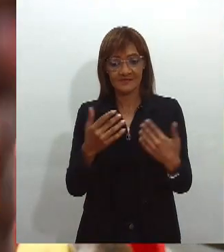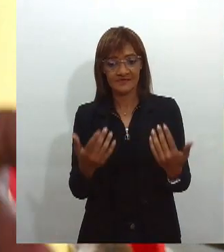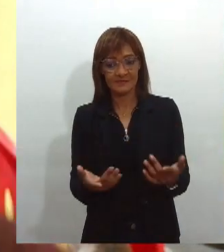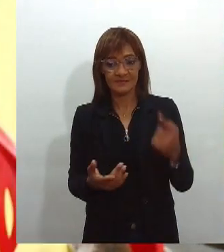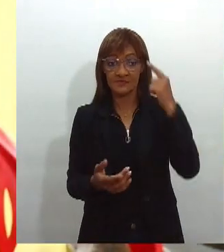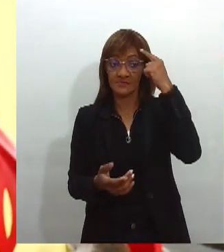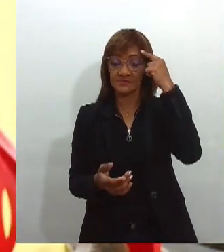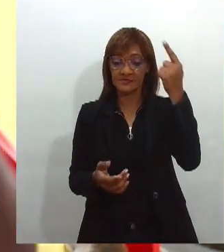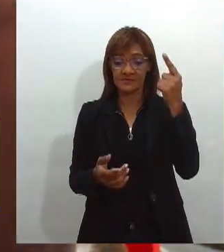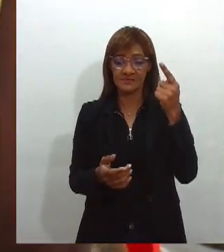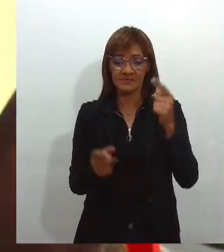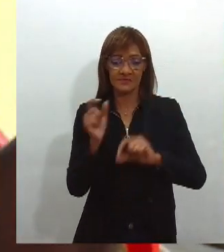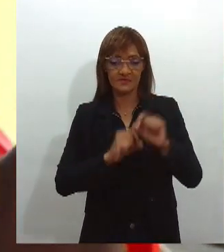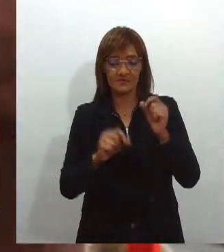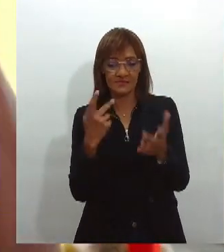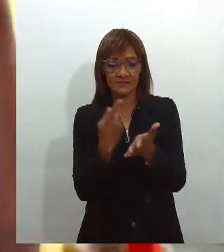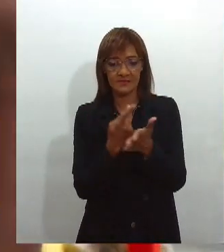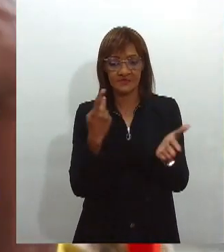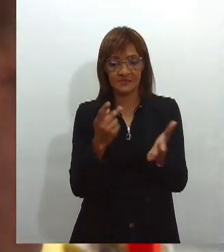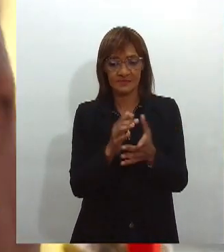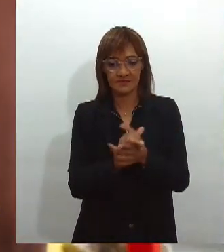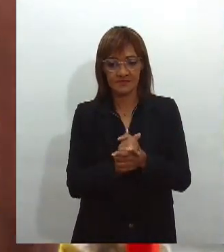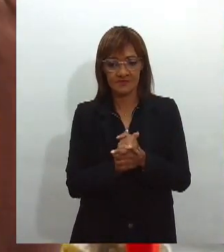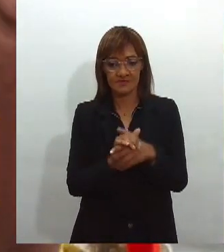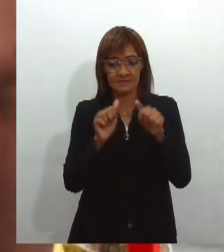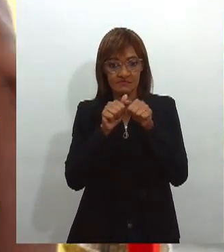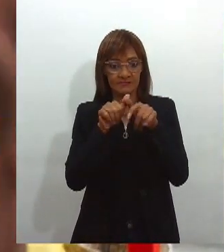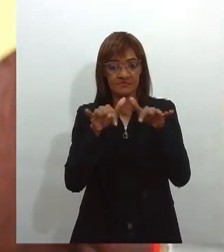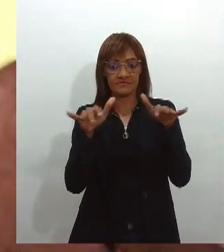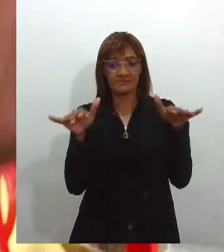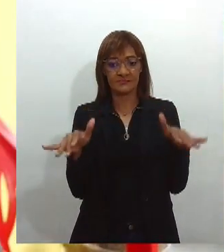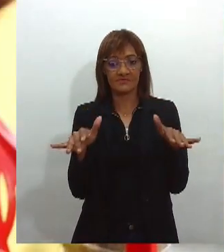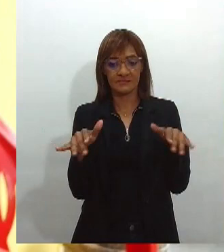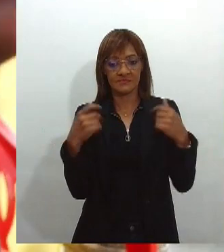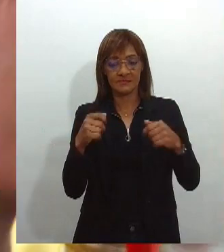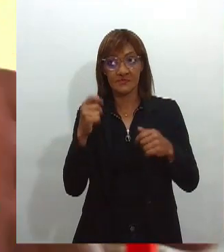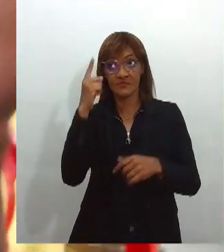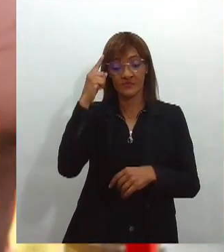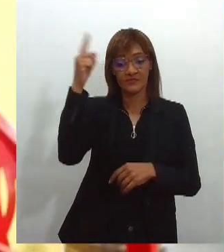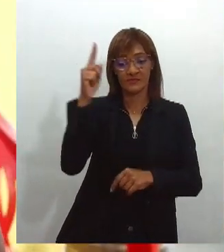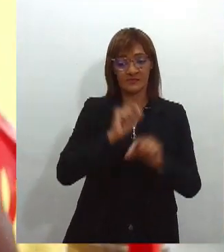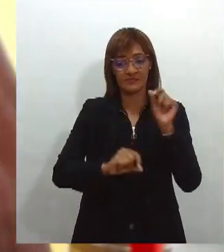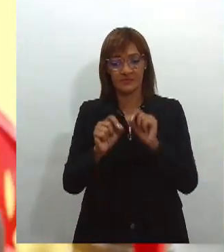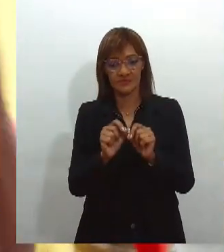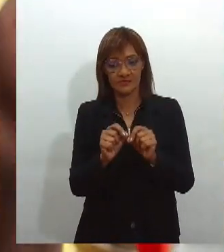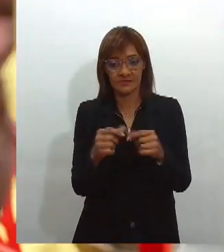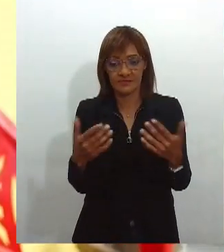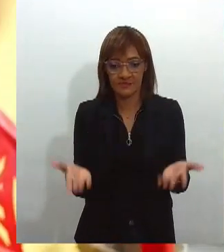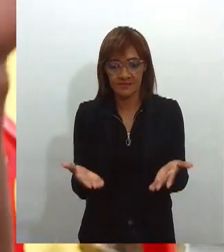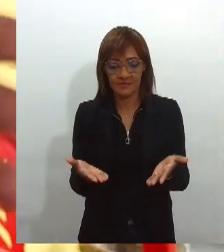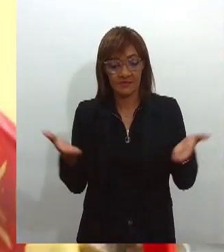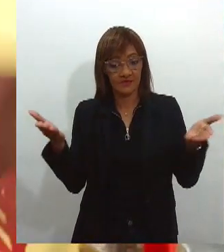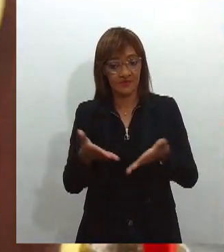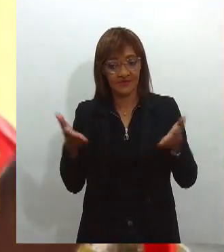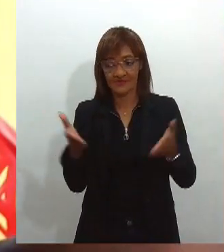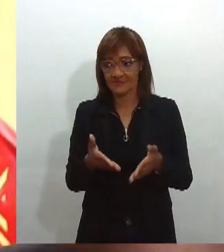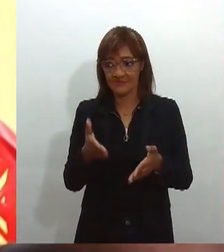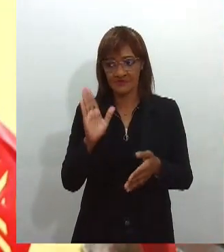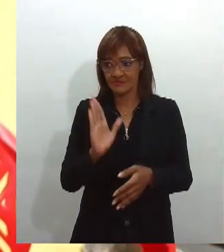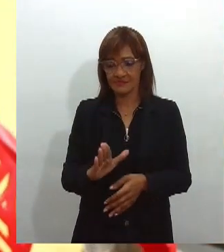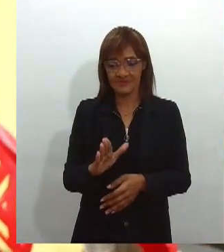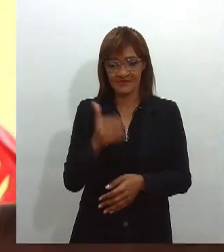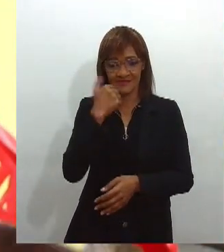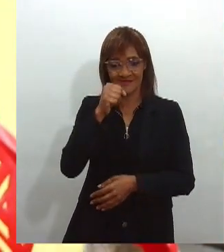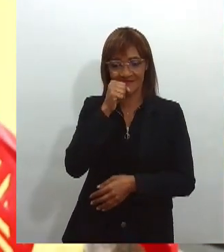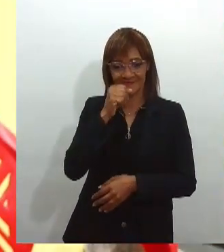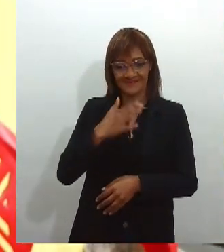do evento tomar essa proporção e a gente teve que criar uma ideia. Aí meu irmão disse, olha, bom, camarote da mamãe. Mamãe é nossa mãe e a mãe dos nossos